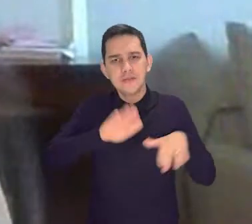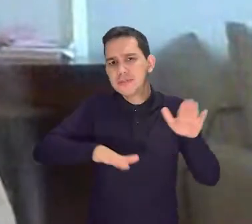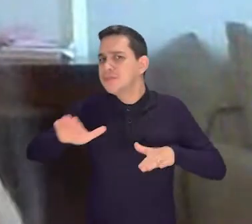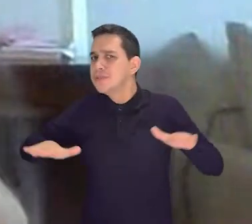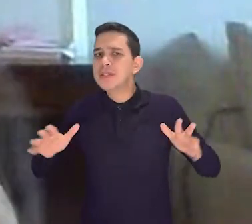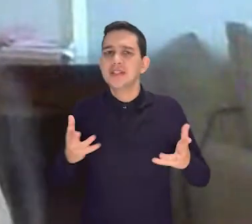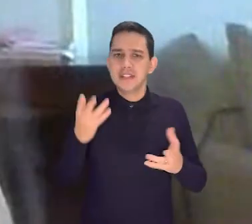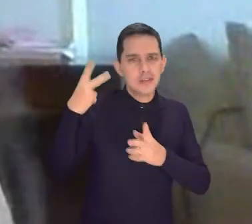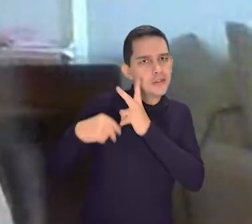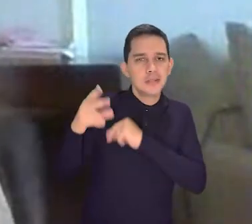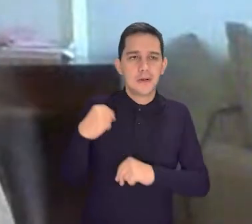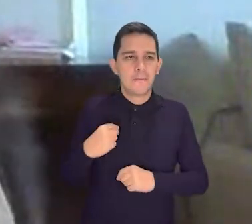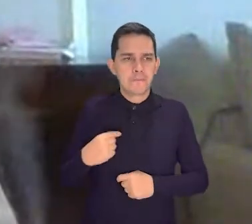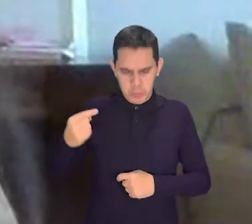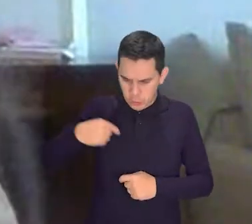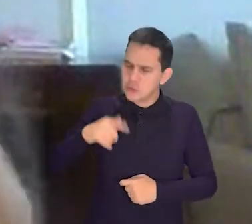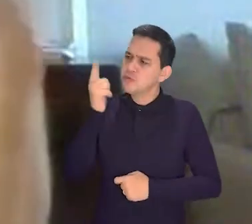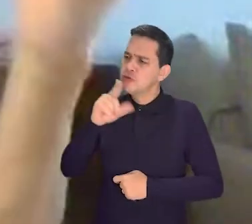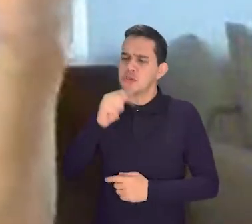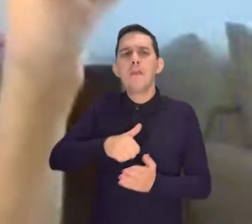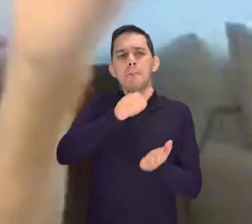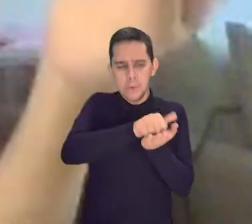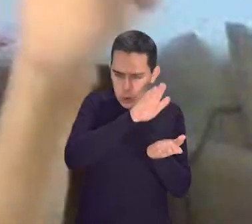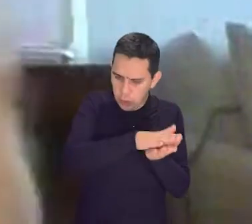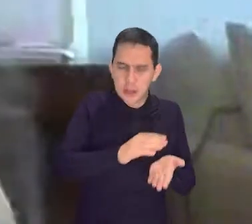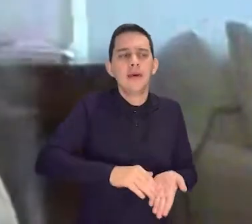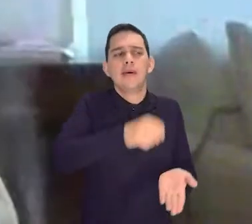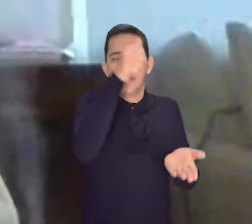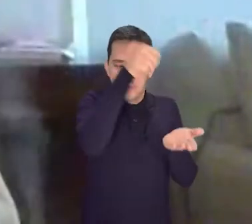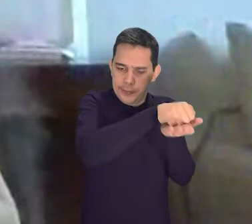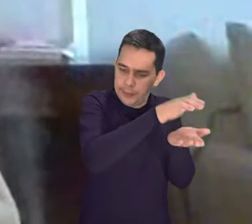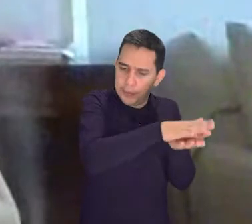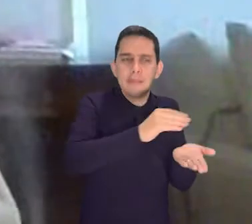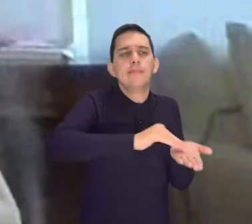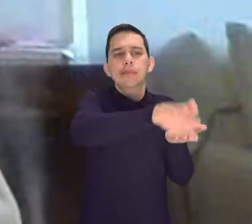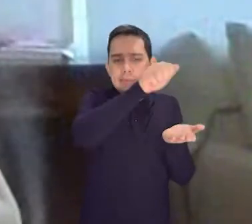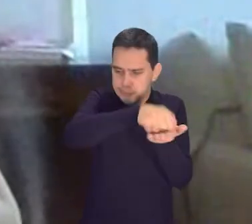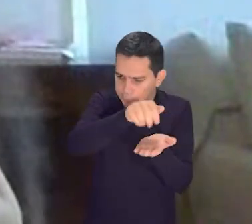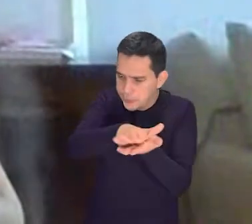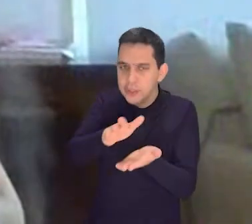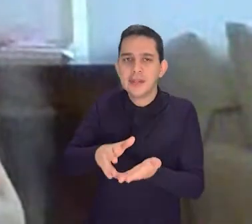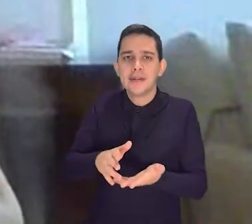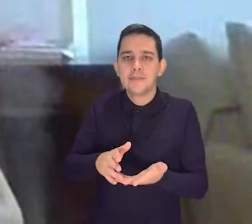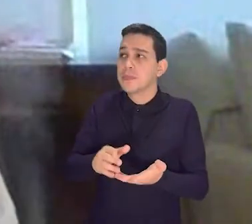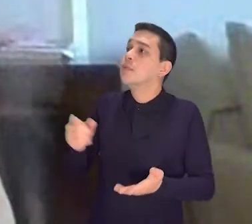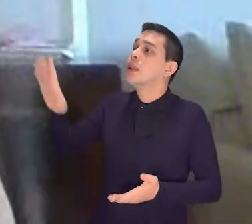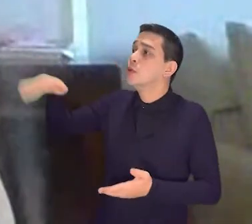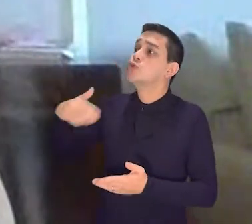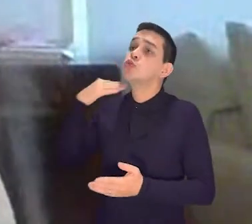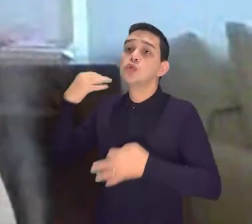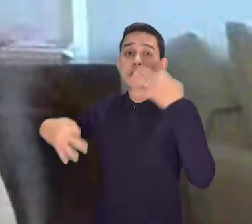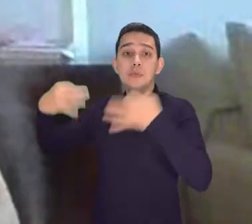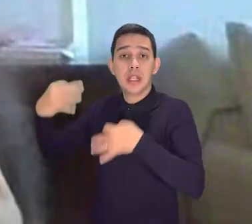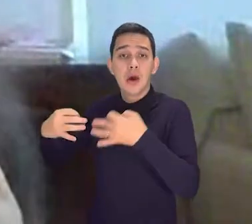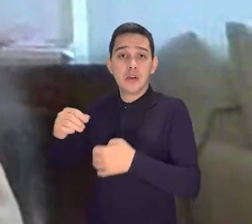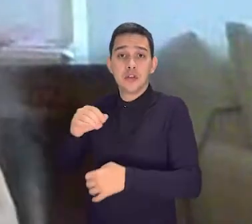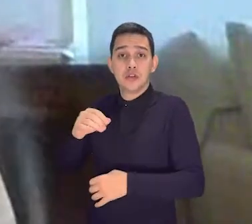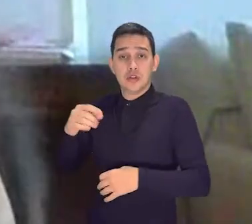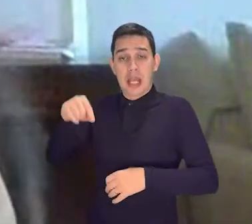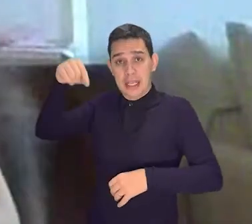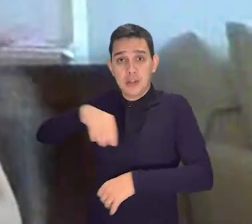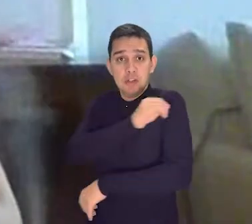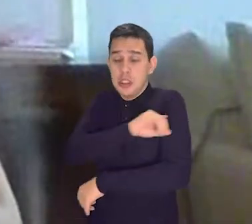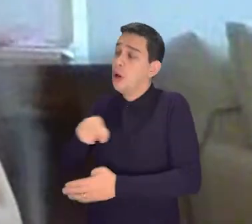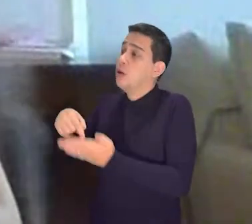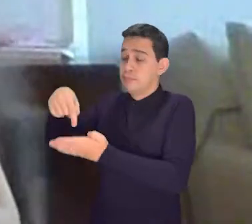sentido nós conseguimos a imposição dessas multas que estão sendo mantidas, né, nos nossos tribunais, no Tribunal de Justiça aqui